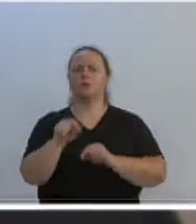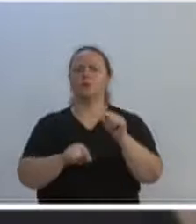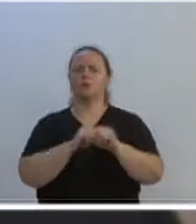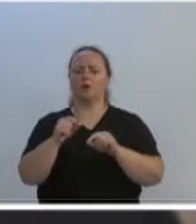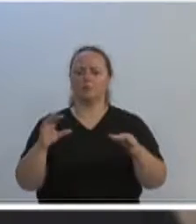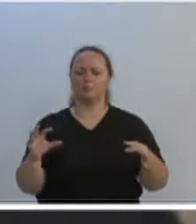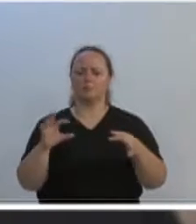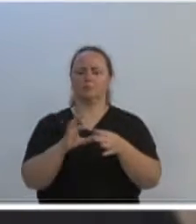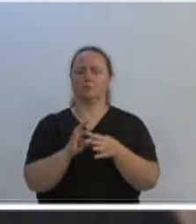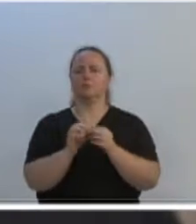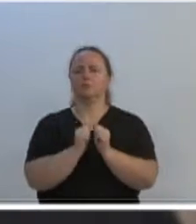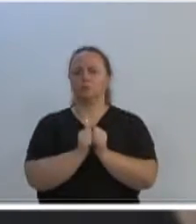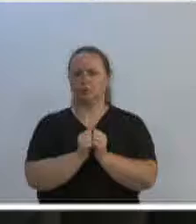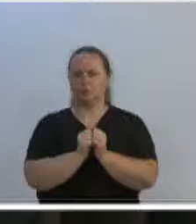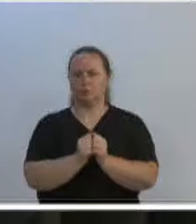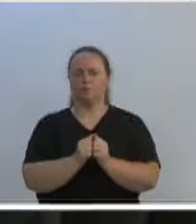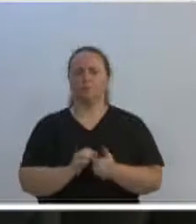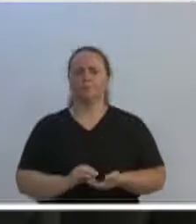casada desse tema.